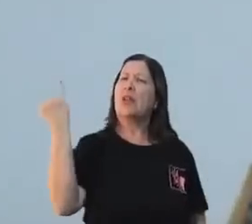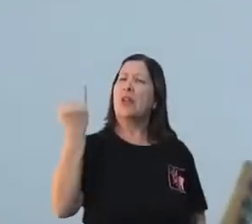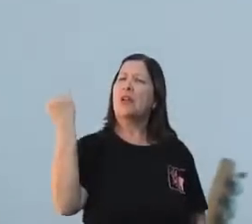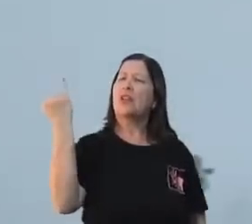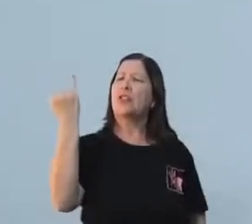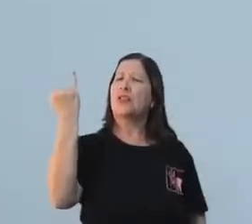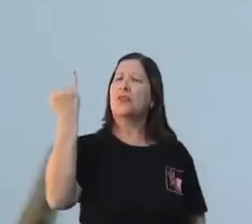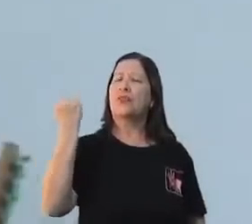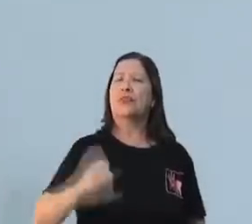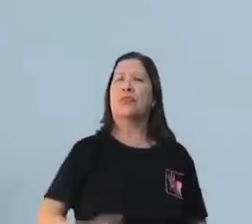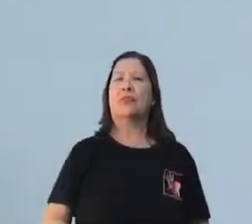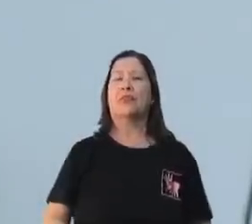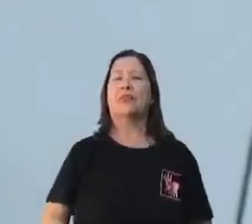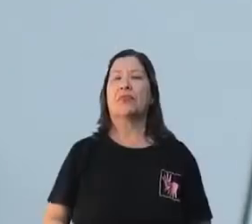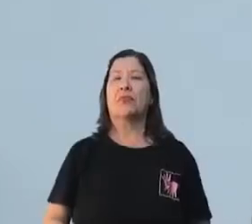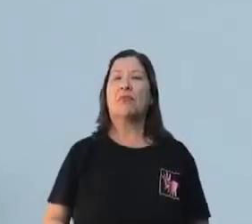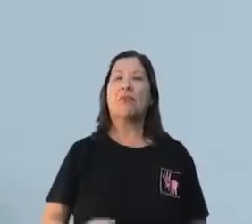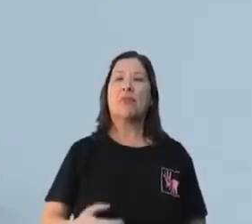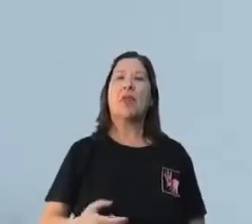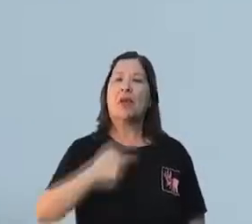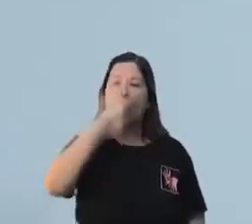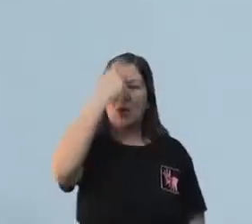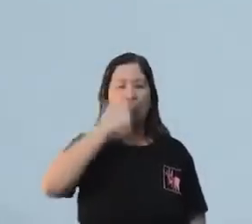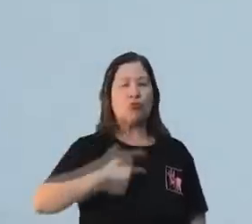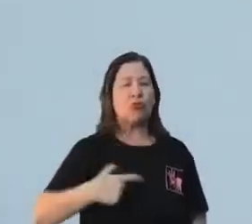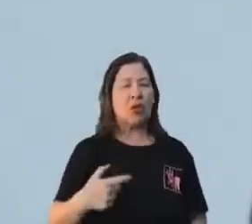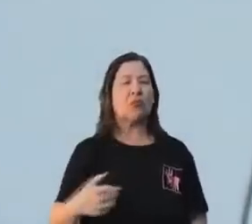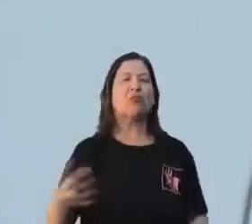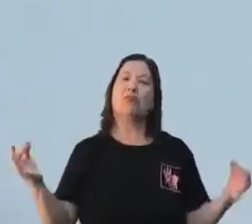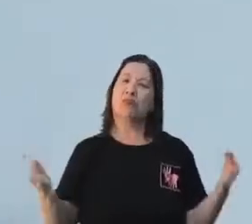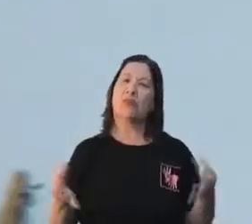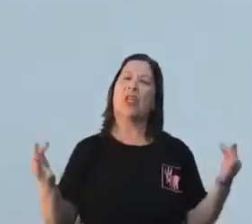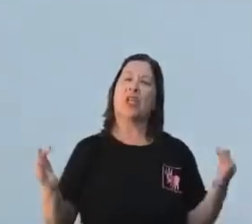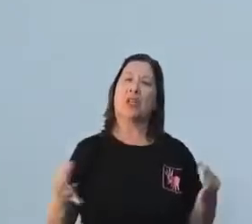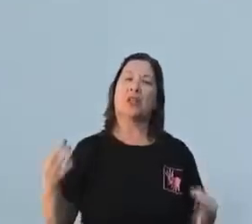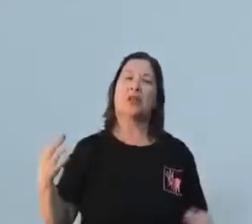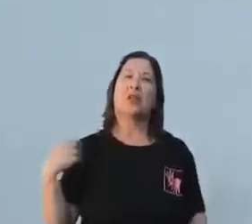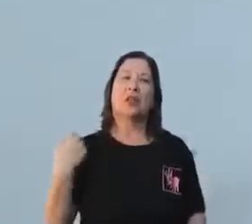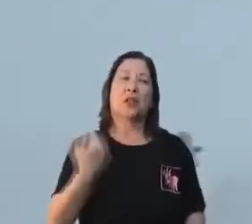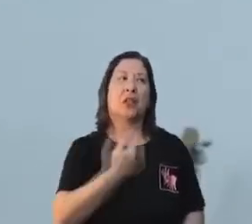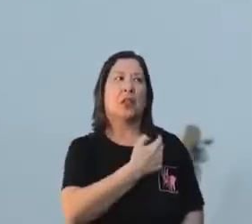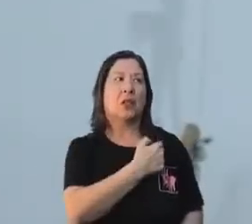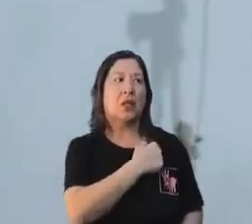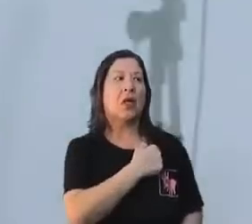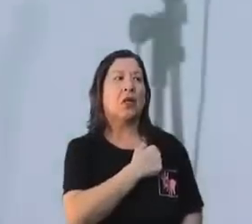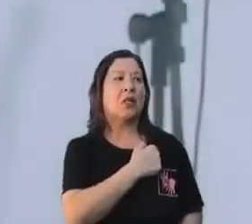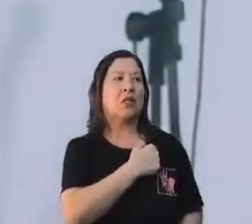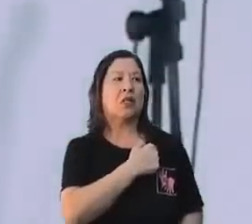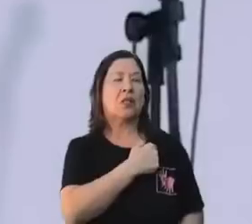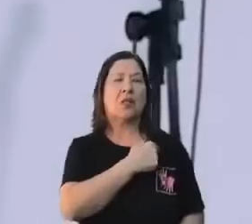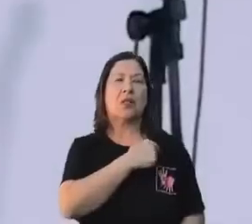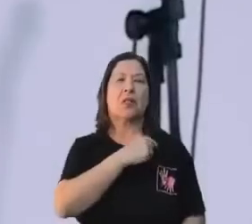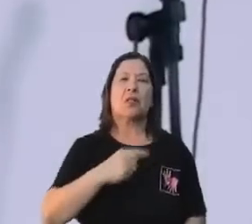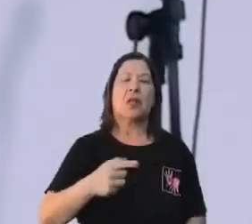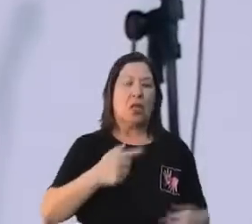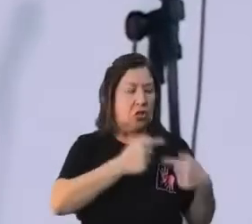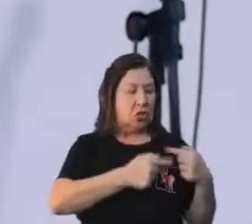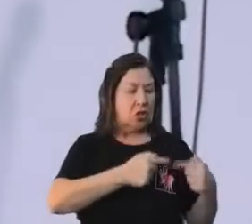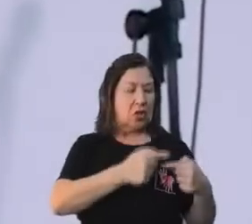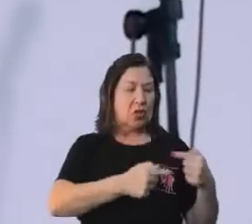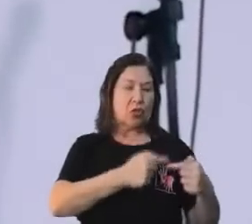E eu estou absolutamente certo que esta igreja tem feito o seu melhor para investir nas futuras gerações.